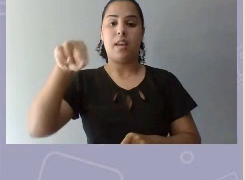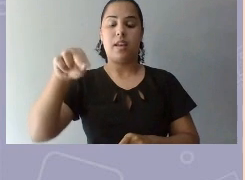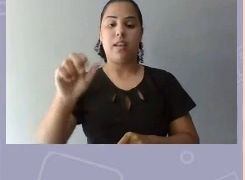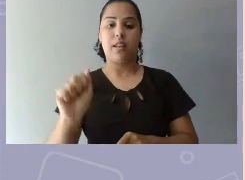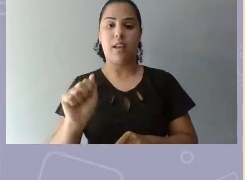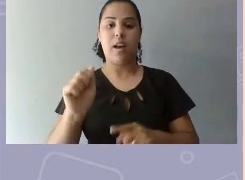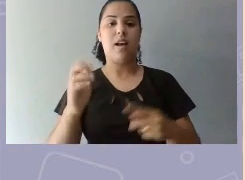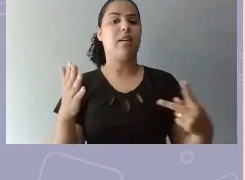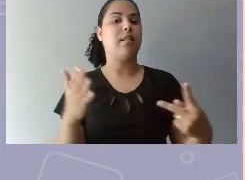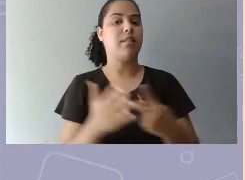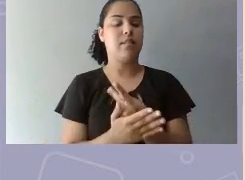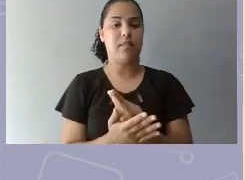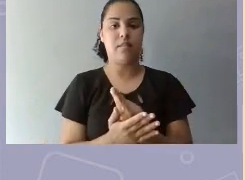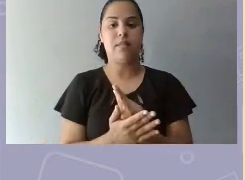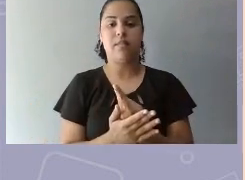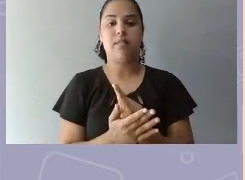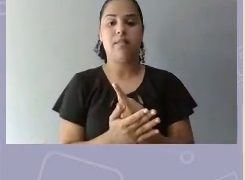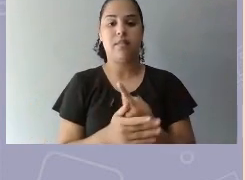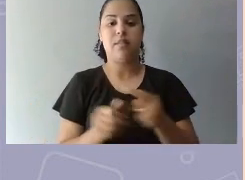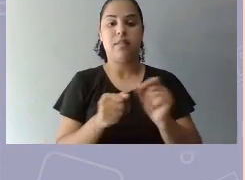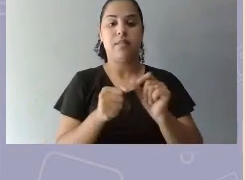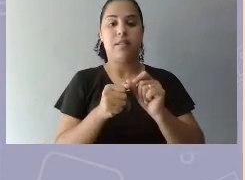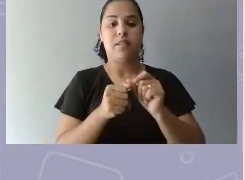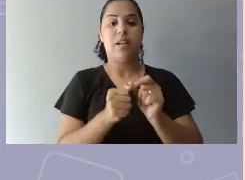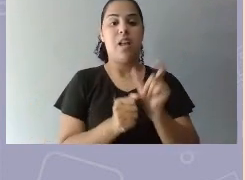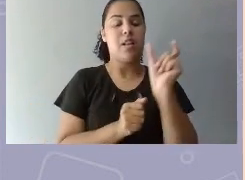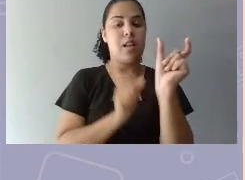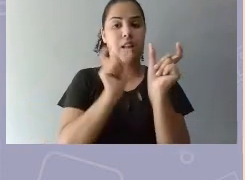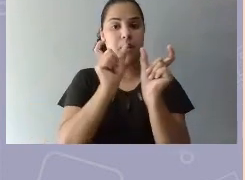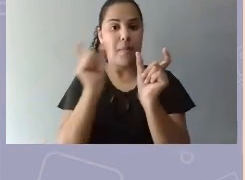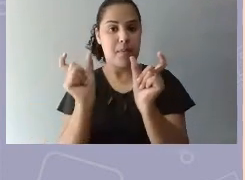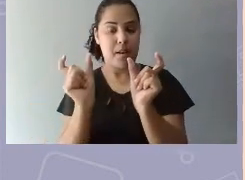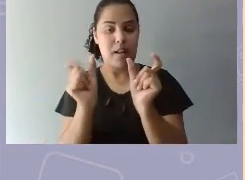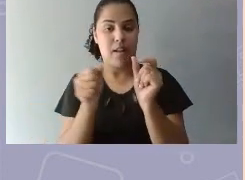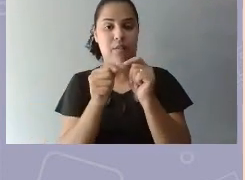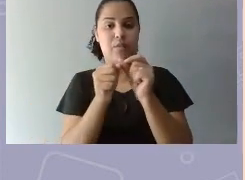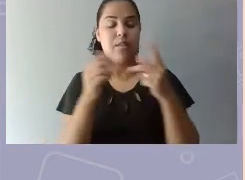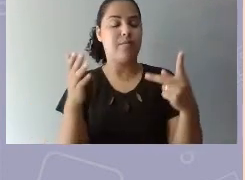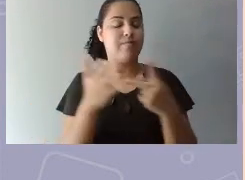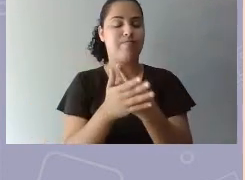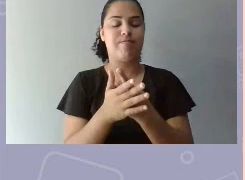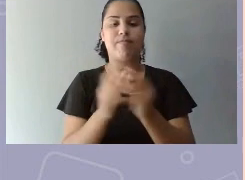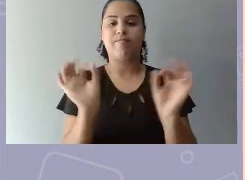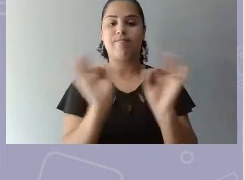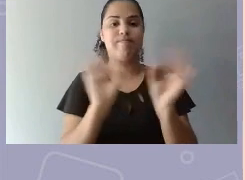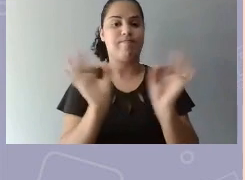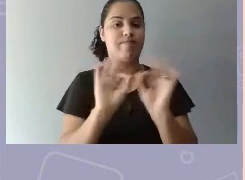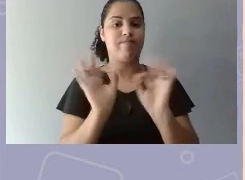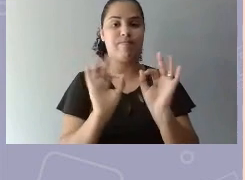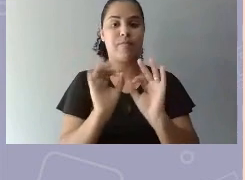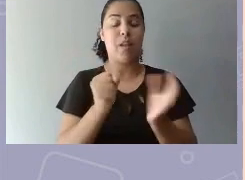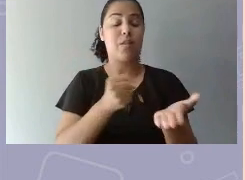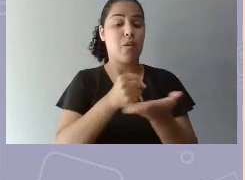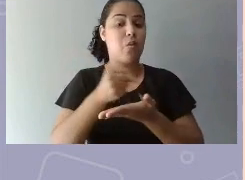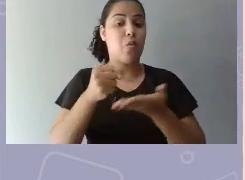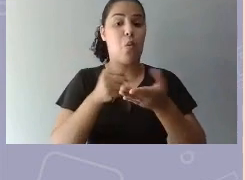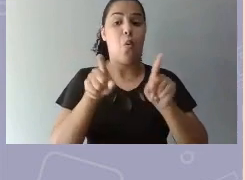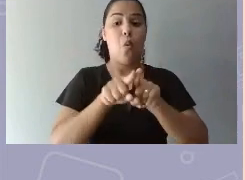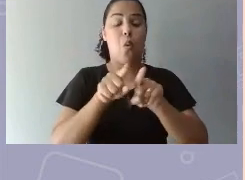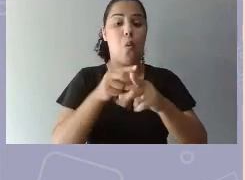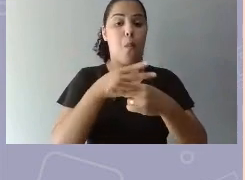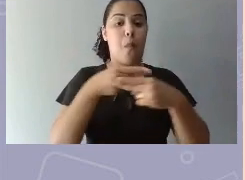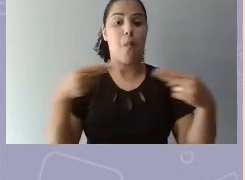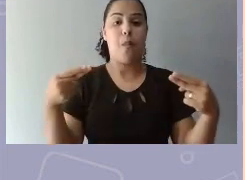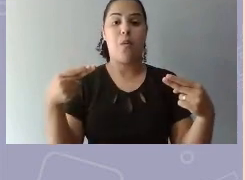adenina timina citosina guanina e uracila não são aminoácidos elas são bases nitrogenadas quando